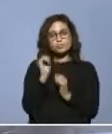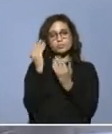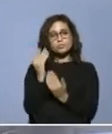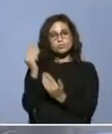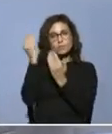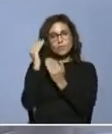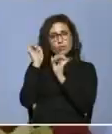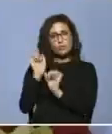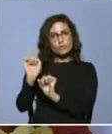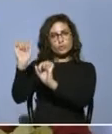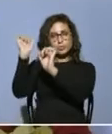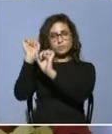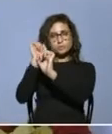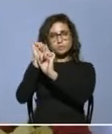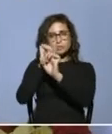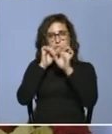glória,